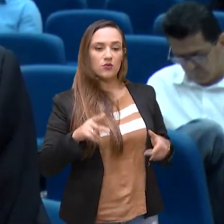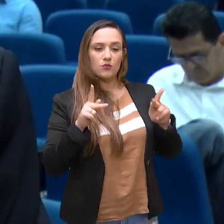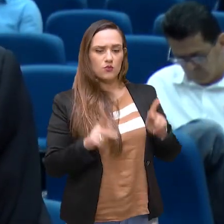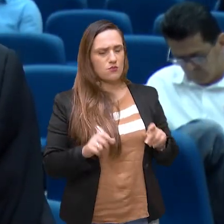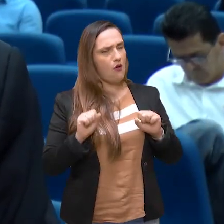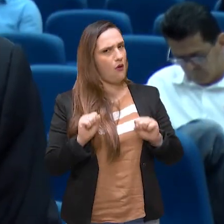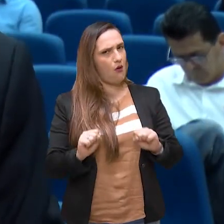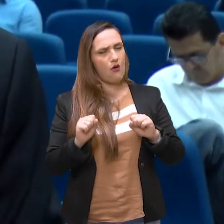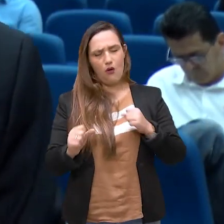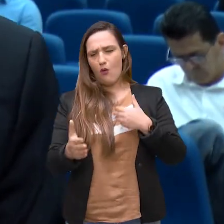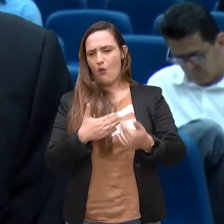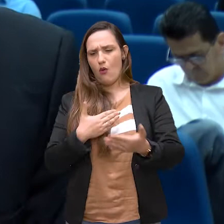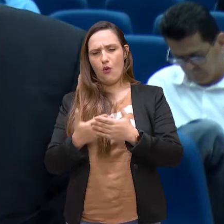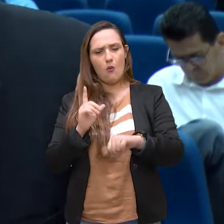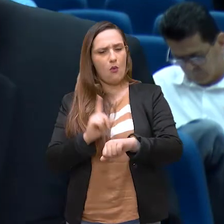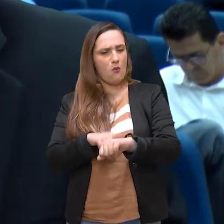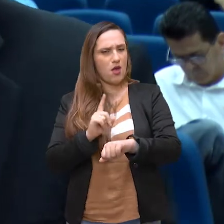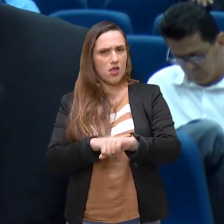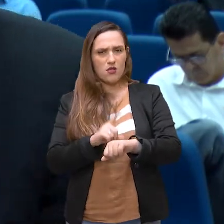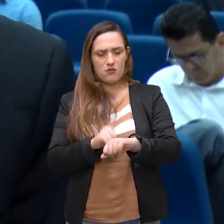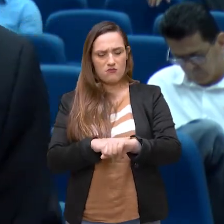podem espontaneamente